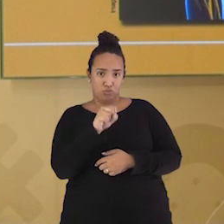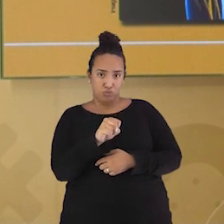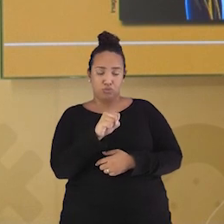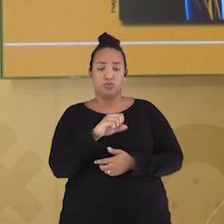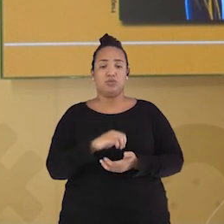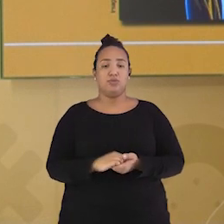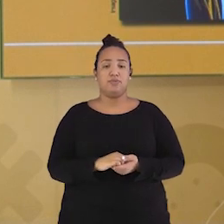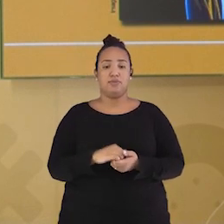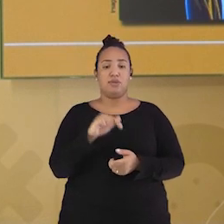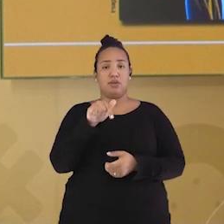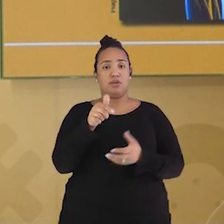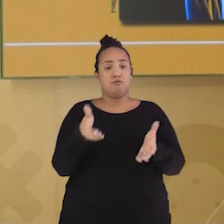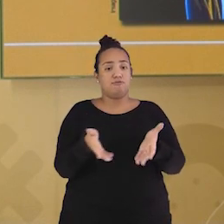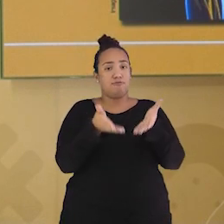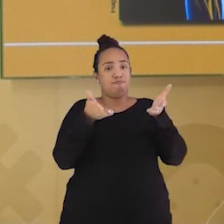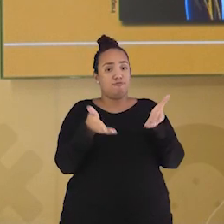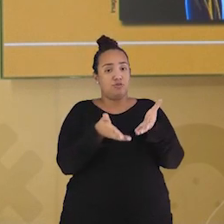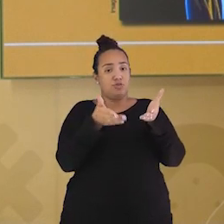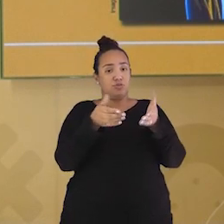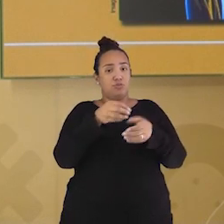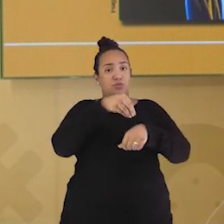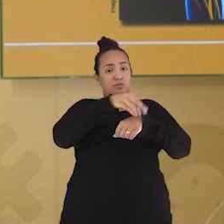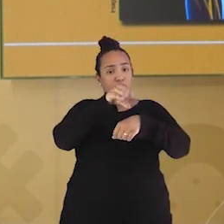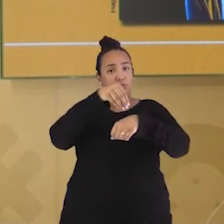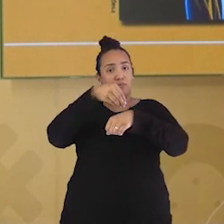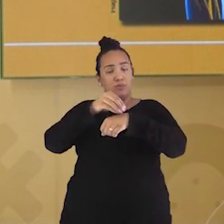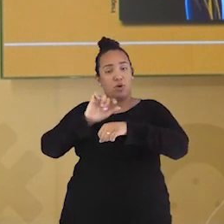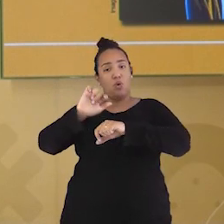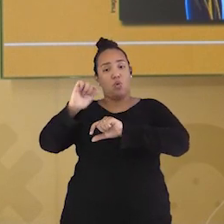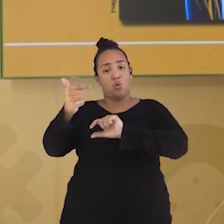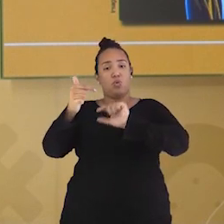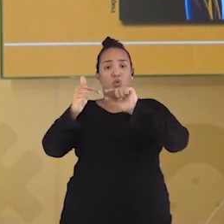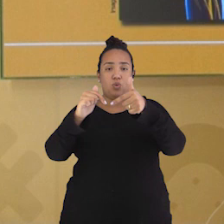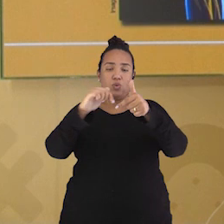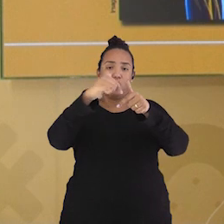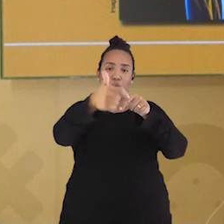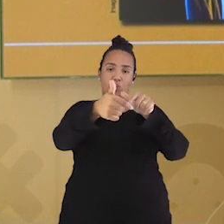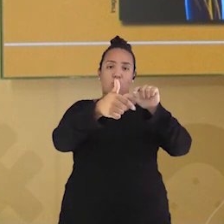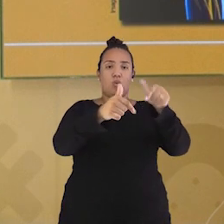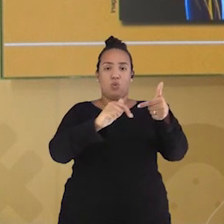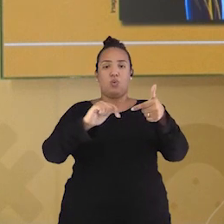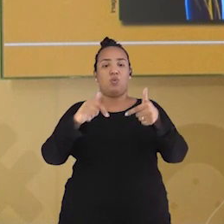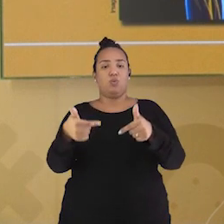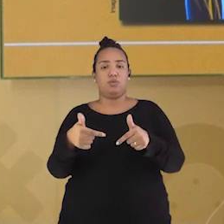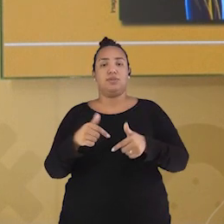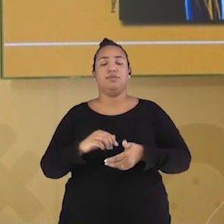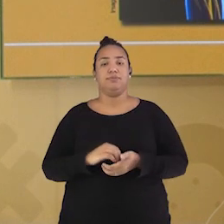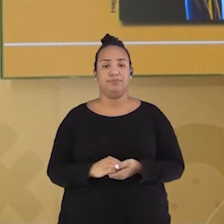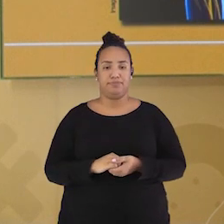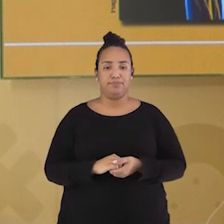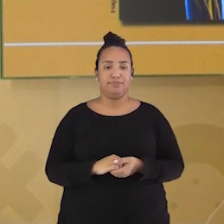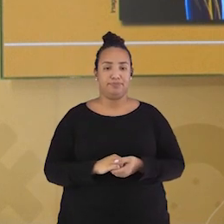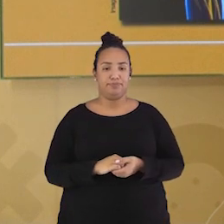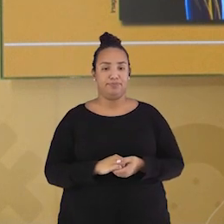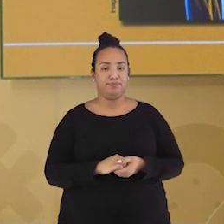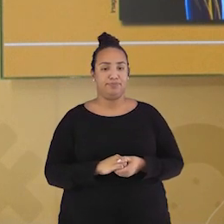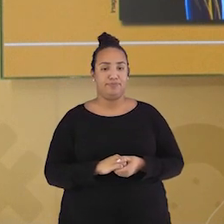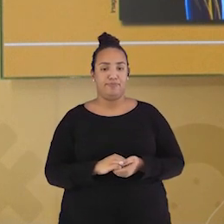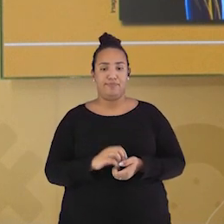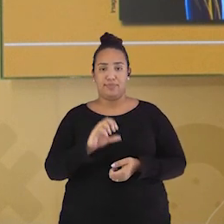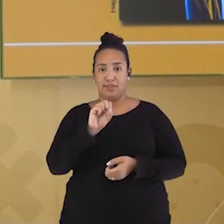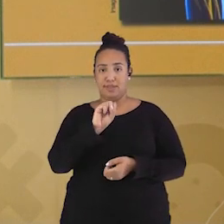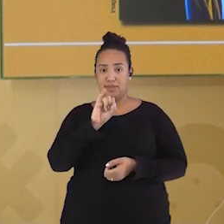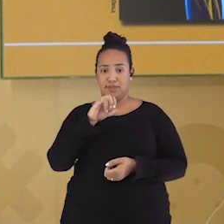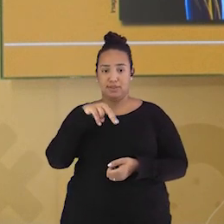a ser transmitido por essa célula nervosa até a seguinte, e assim por diante. As sinapses